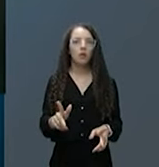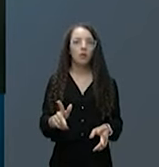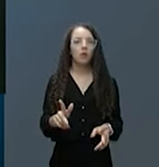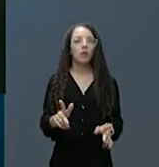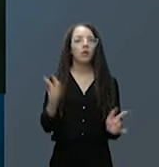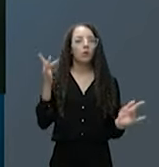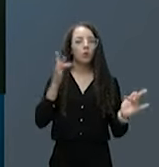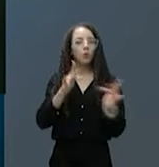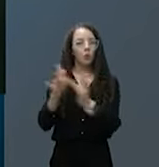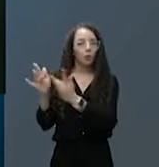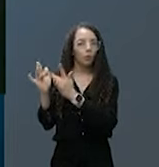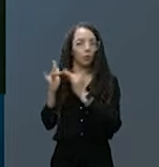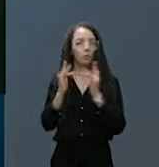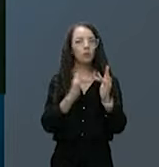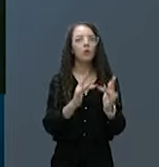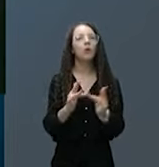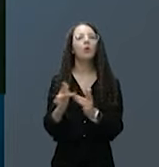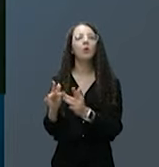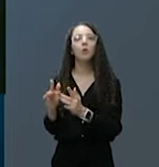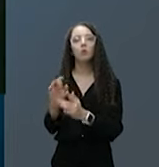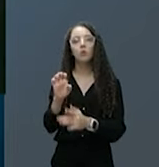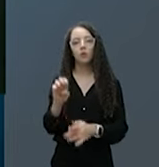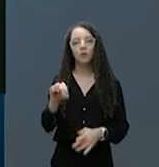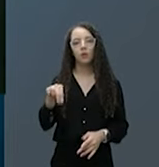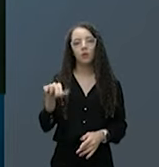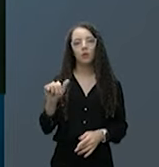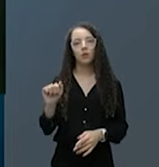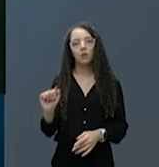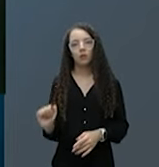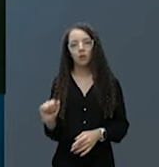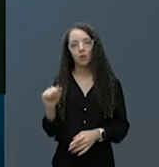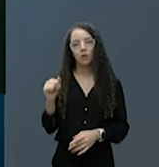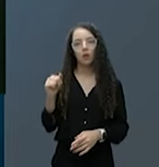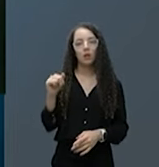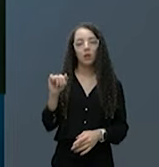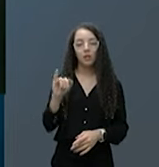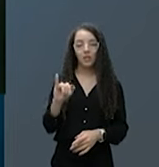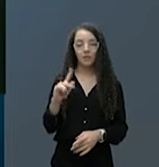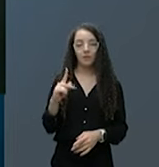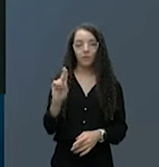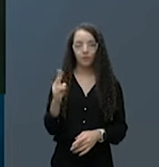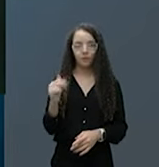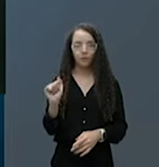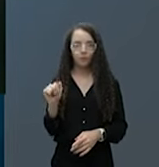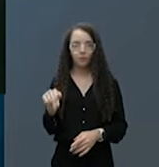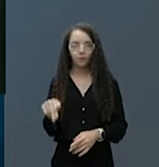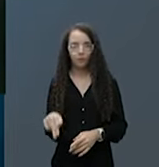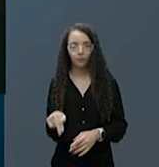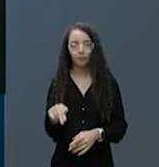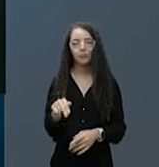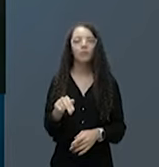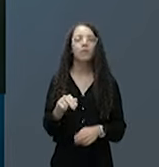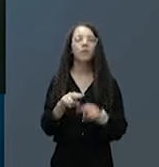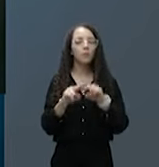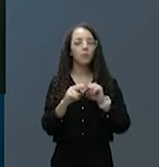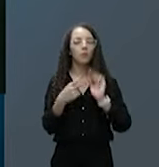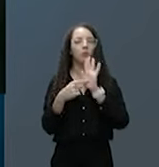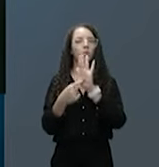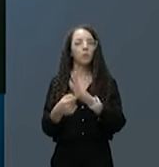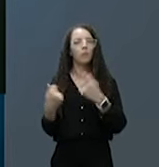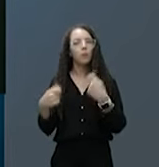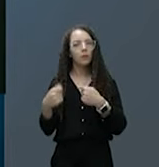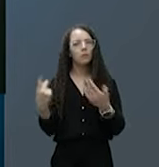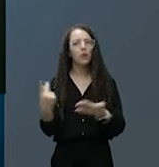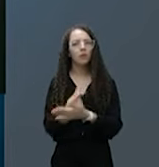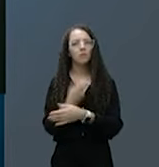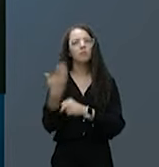da Escola Nacional de Formação e Aperfeiçoamento de Magistrados, ENFAM. Essa demonstração deve ocorrer de forma